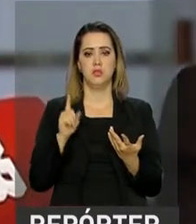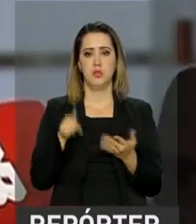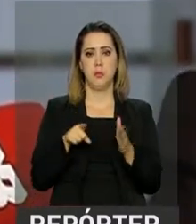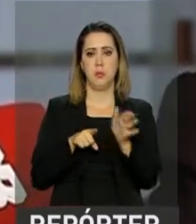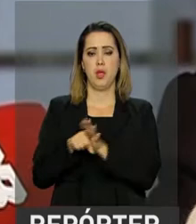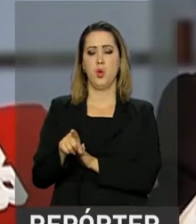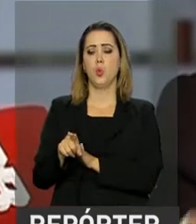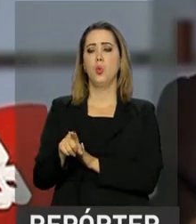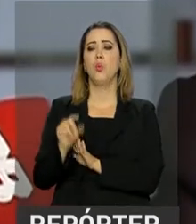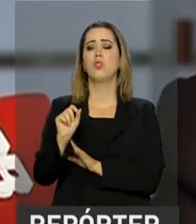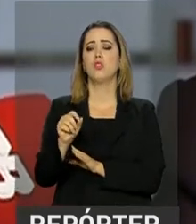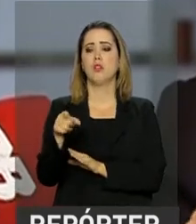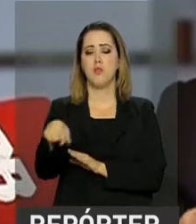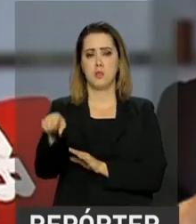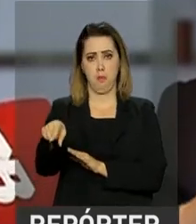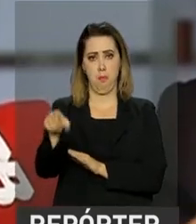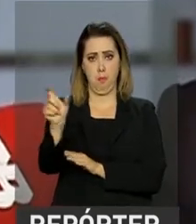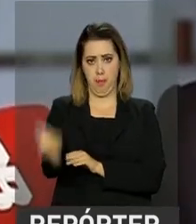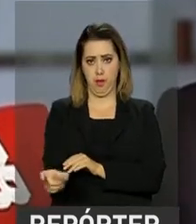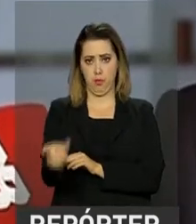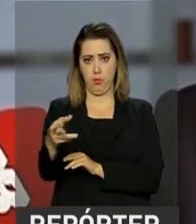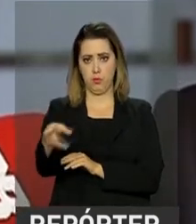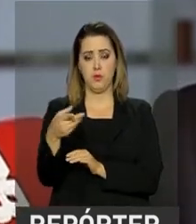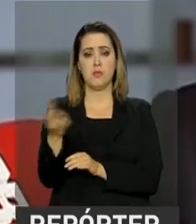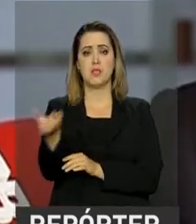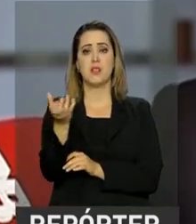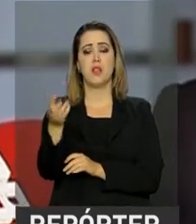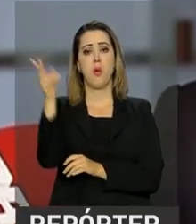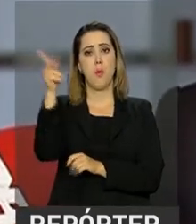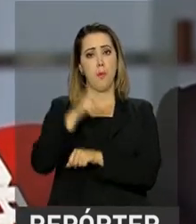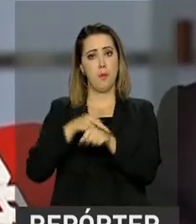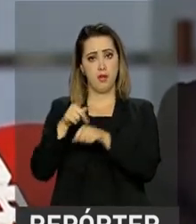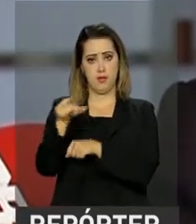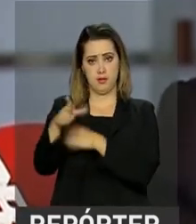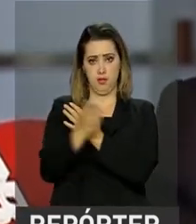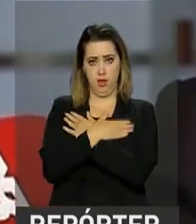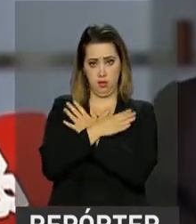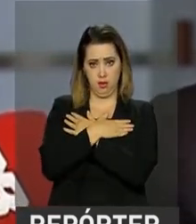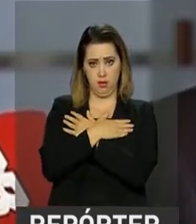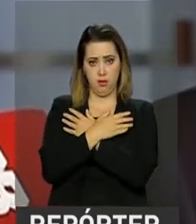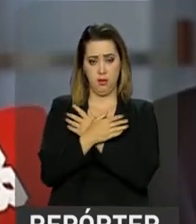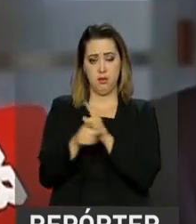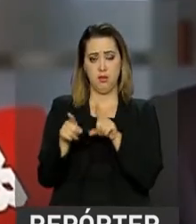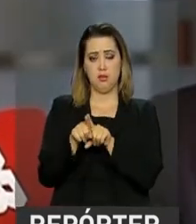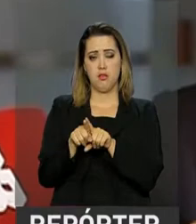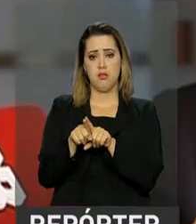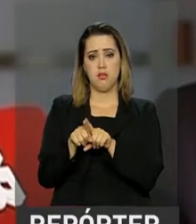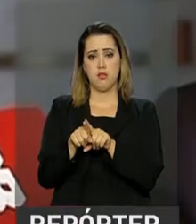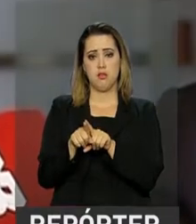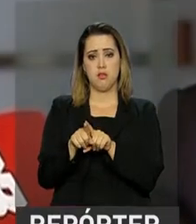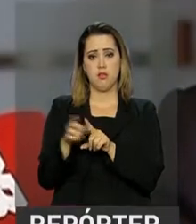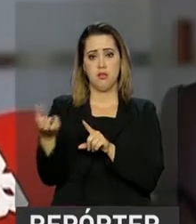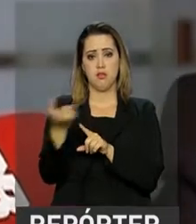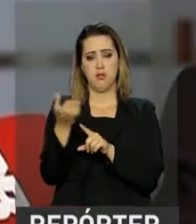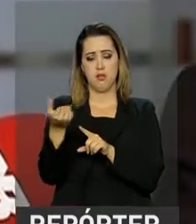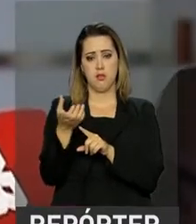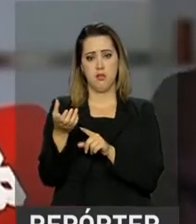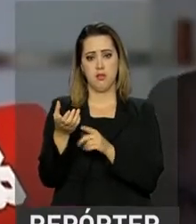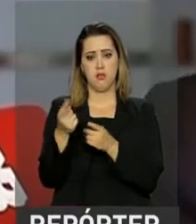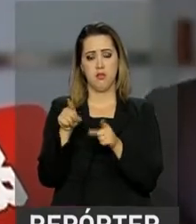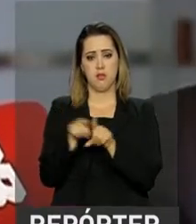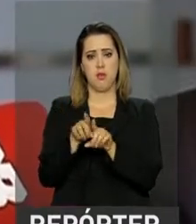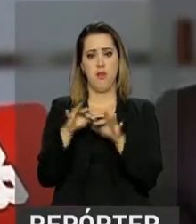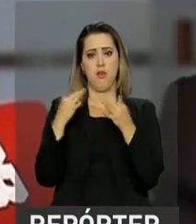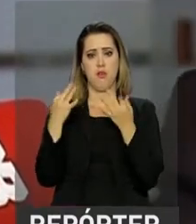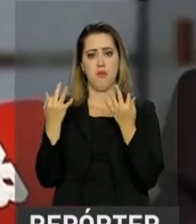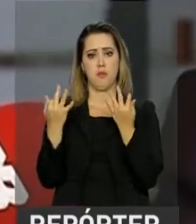prefere um país onde você está empregado, não está com medo de perder um emprego, a sua